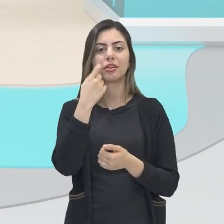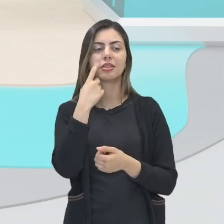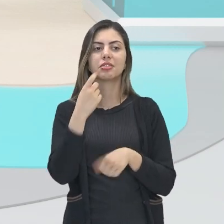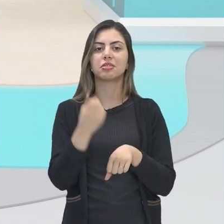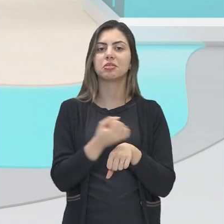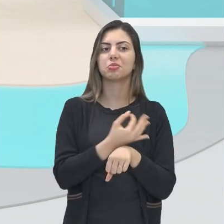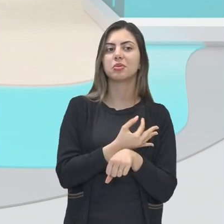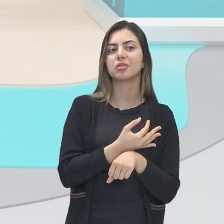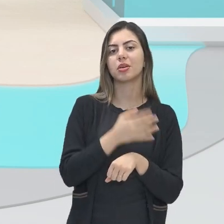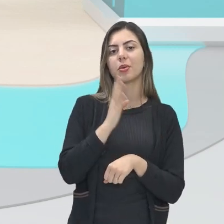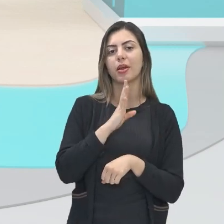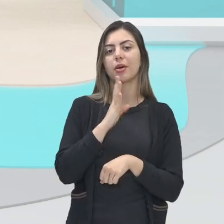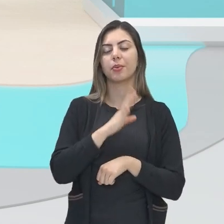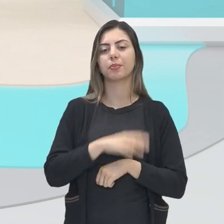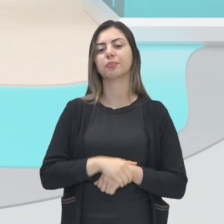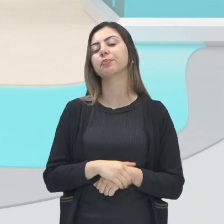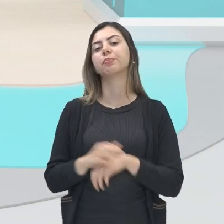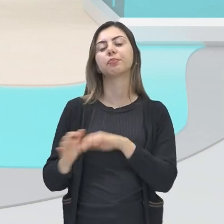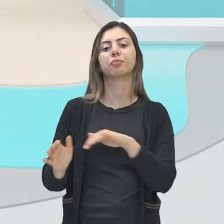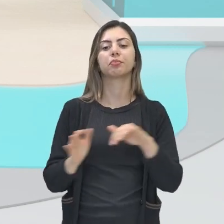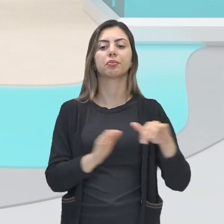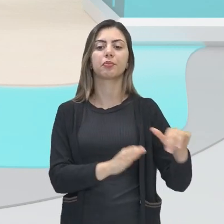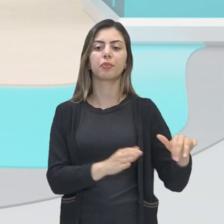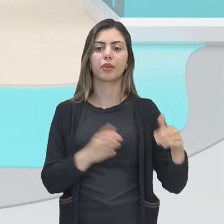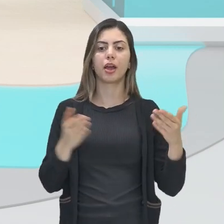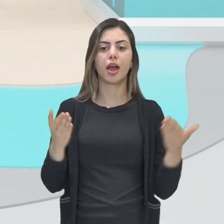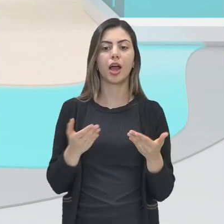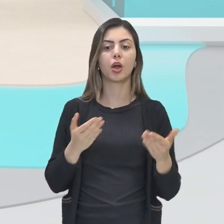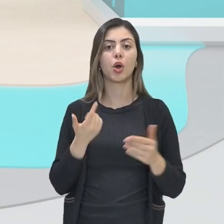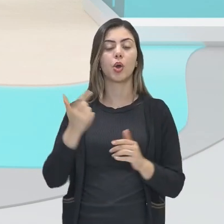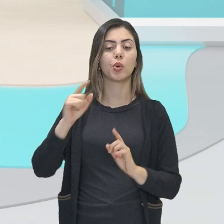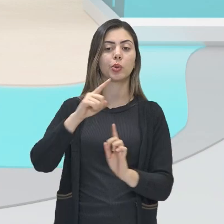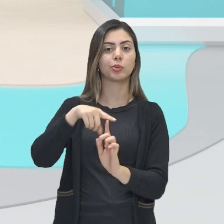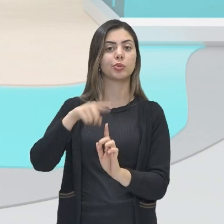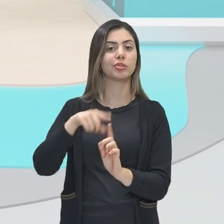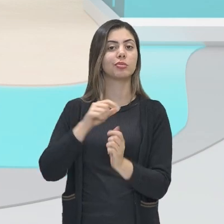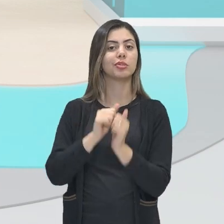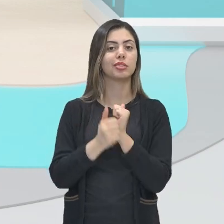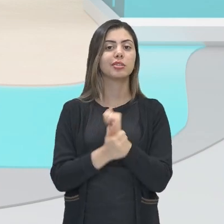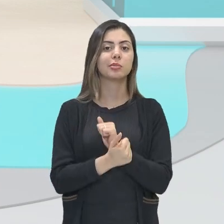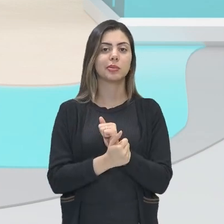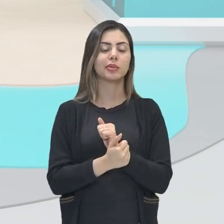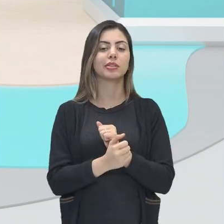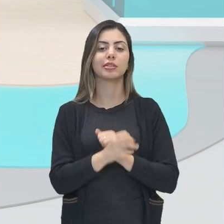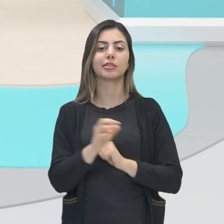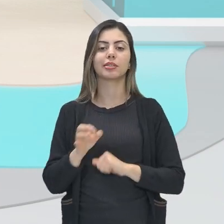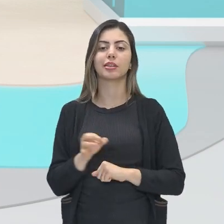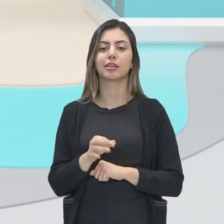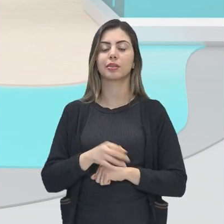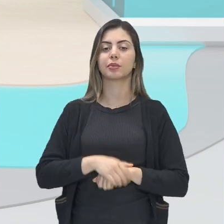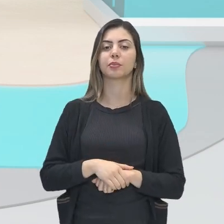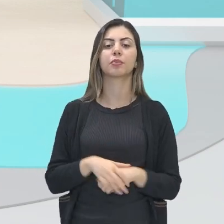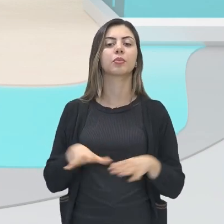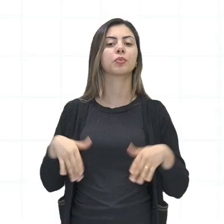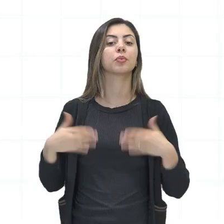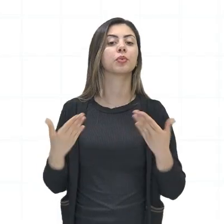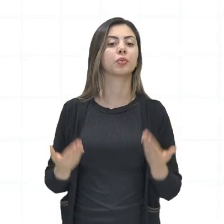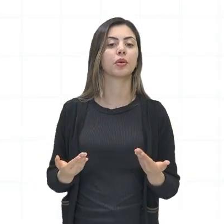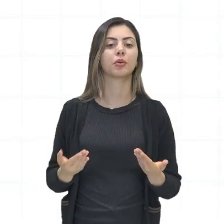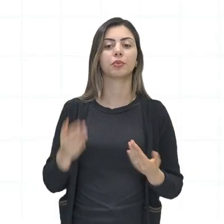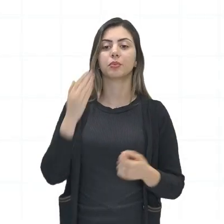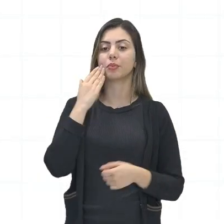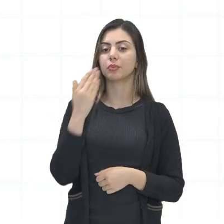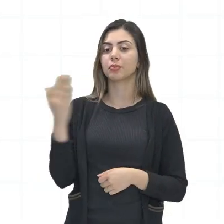emocionante. Agora vamos para outra modalidade de rede e parede, que é o tênis de